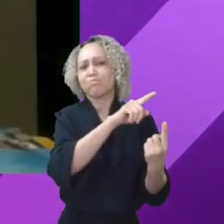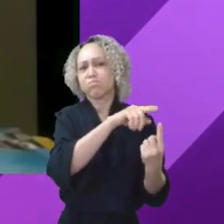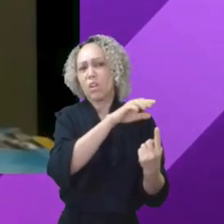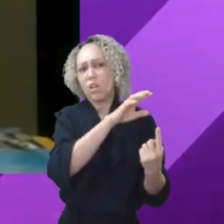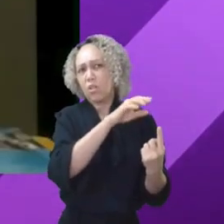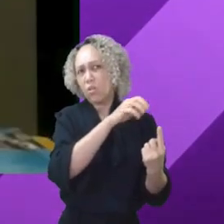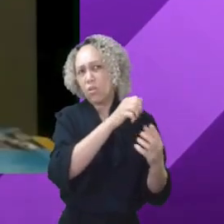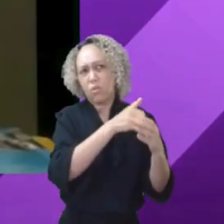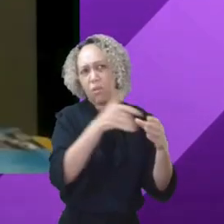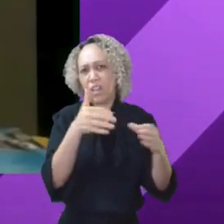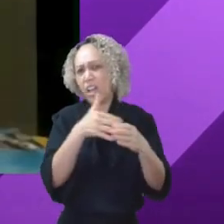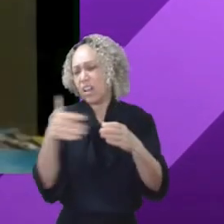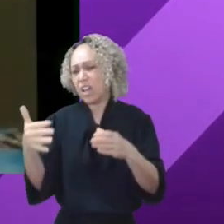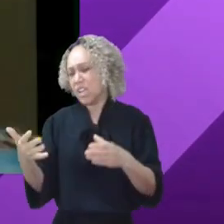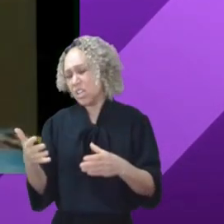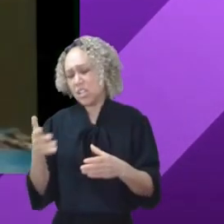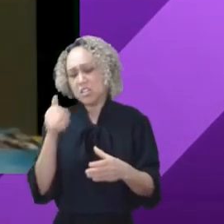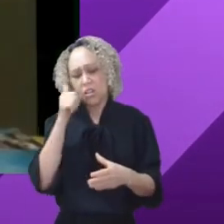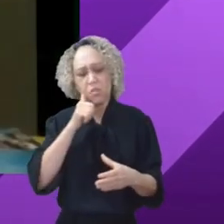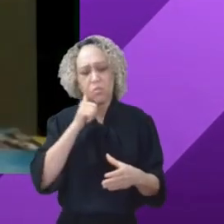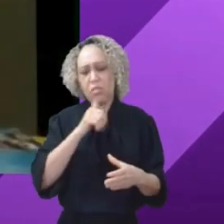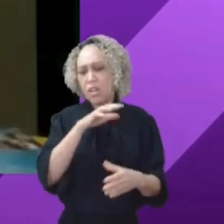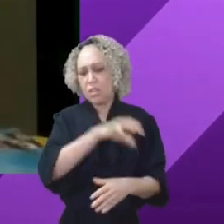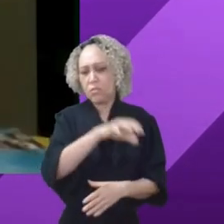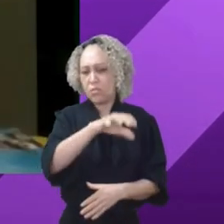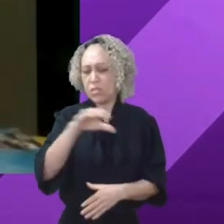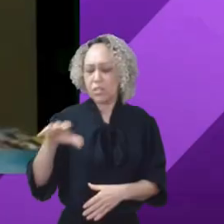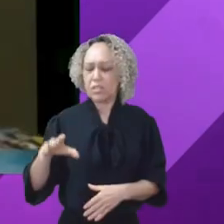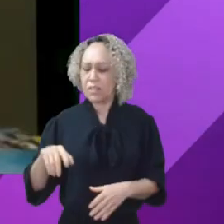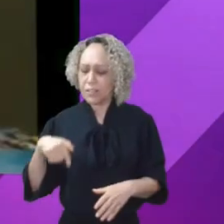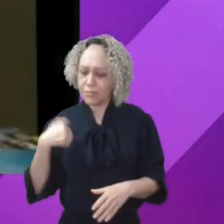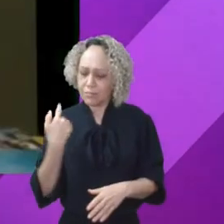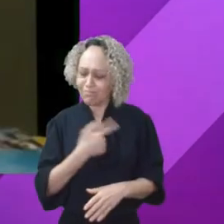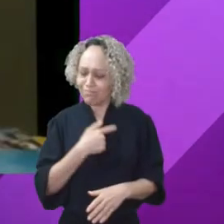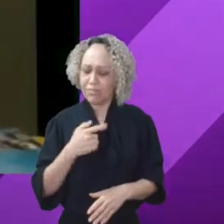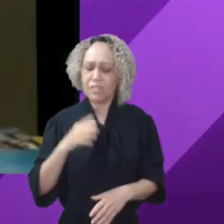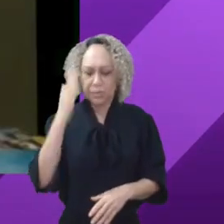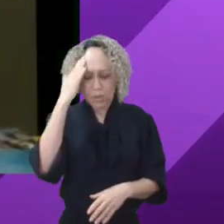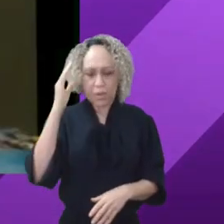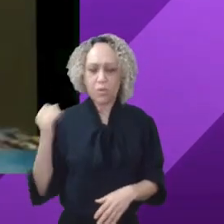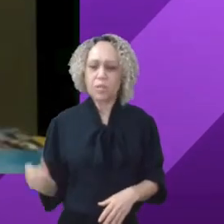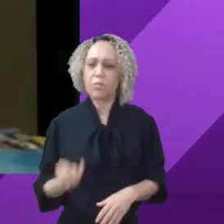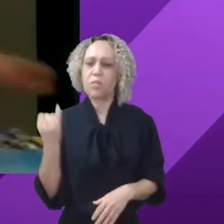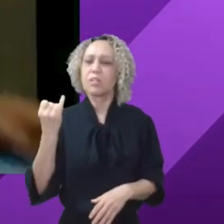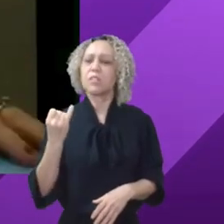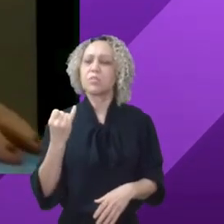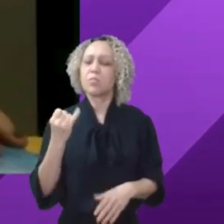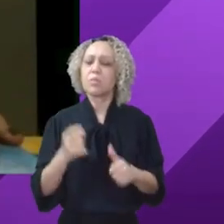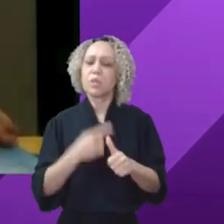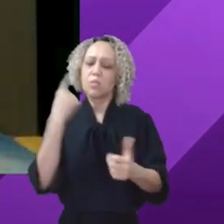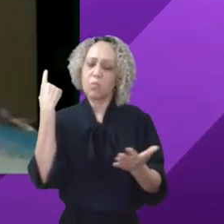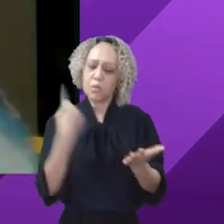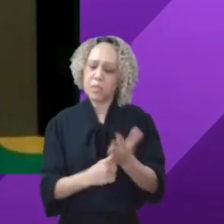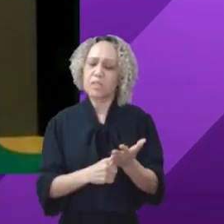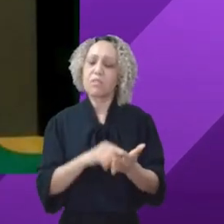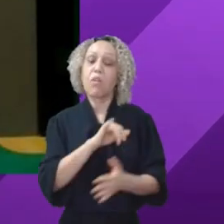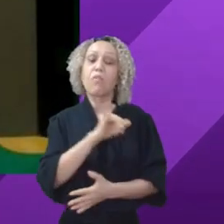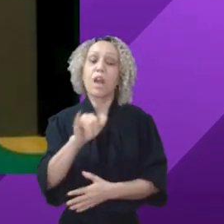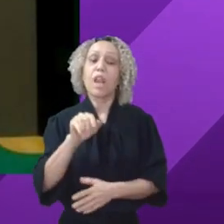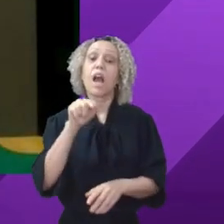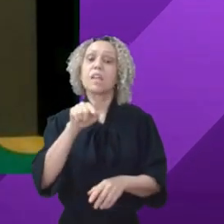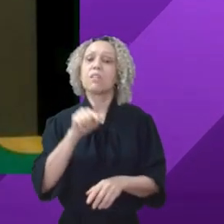muito importante. Então, um primeiro compromisso que eu já começo aqui a dizer, né, é esse, é que a gente